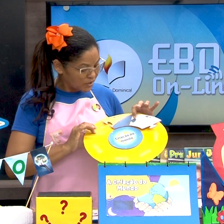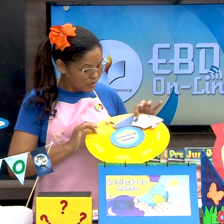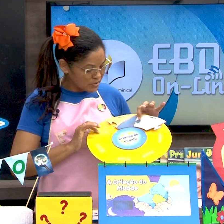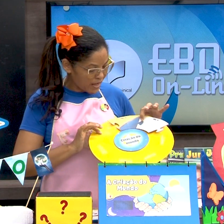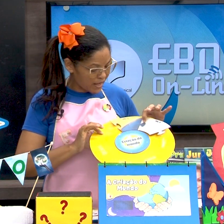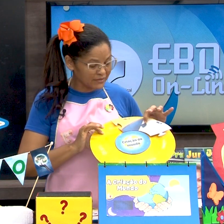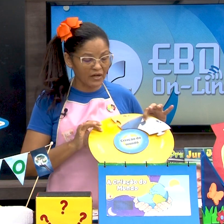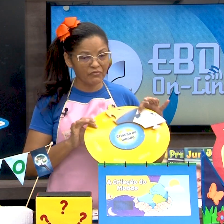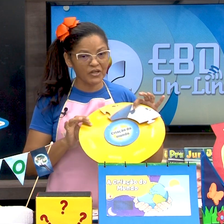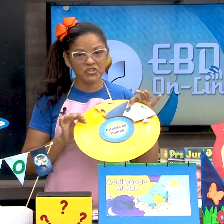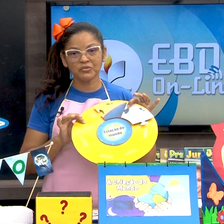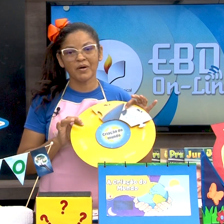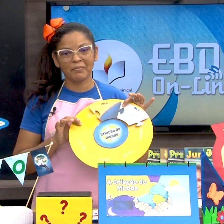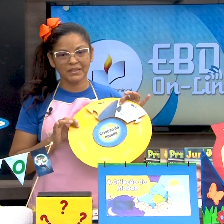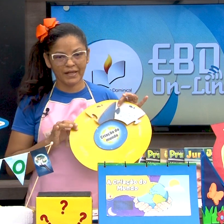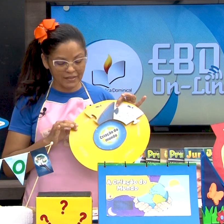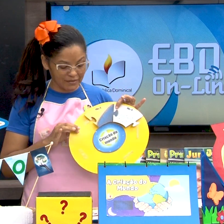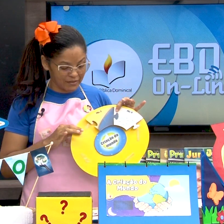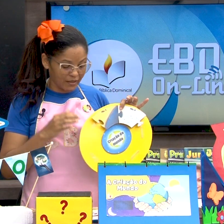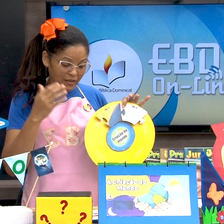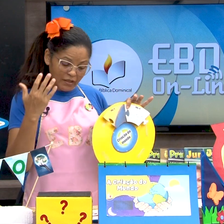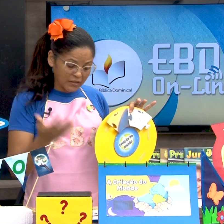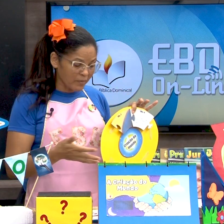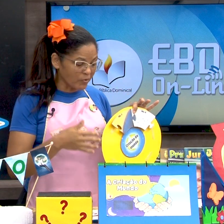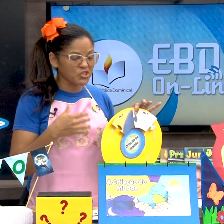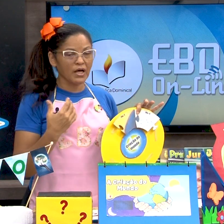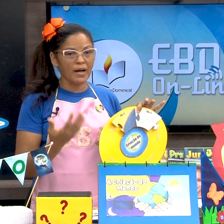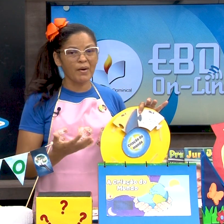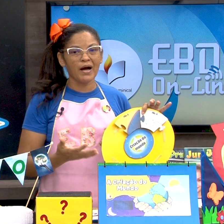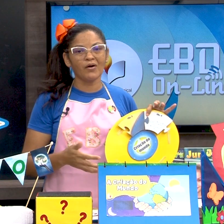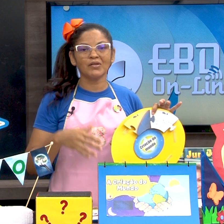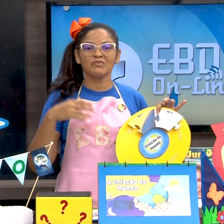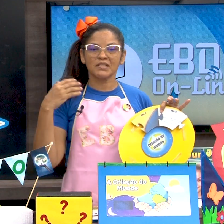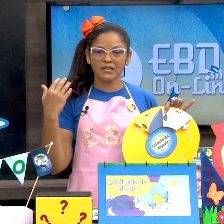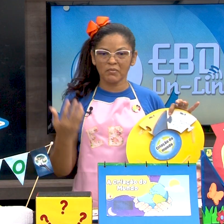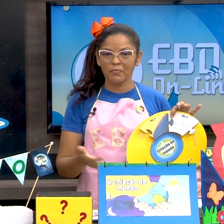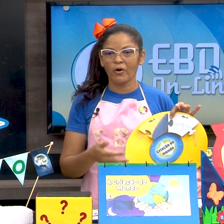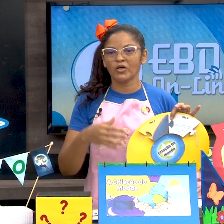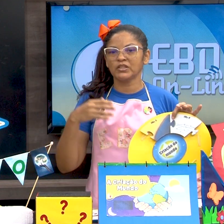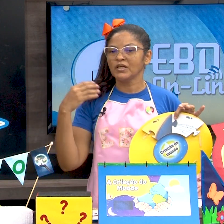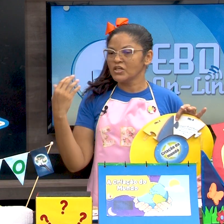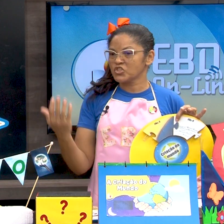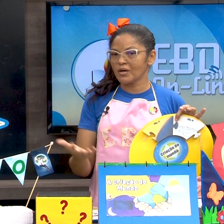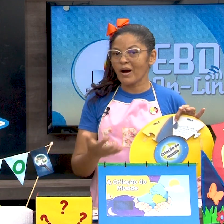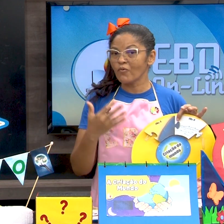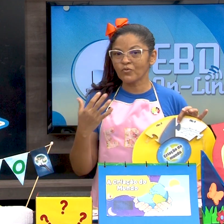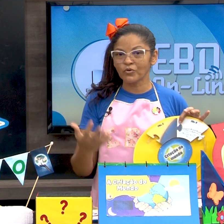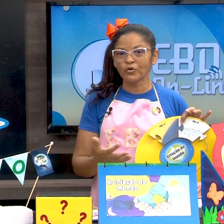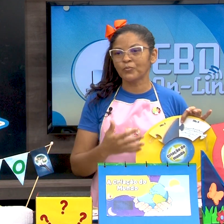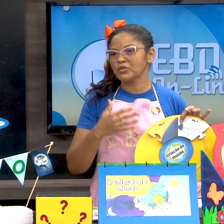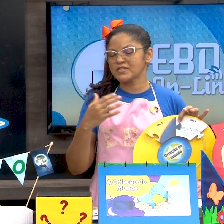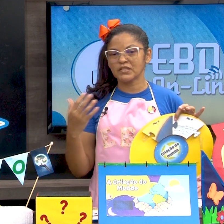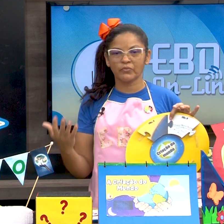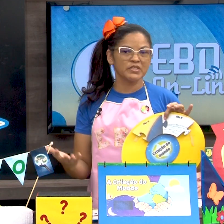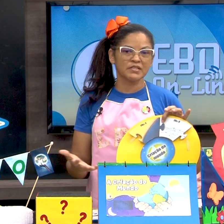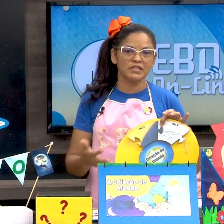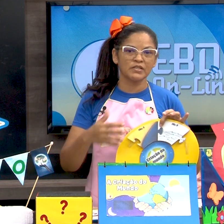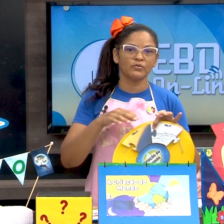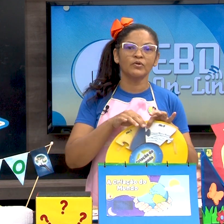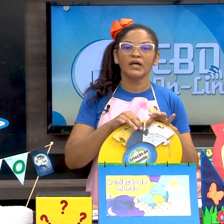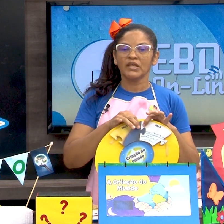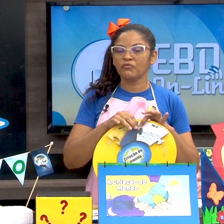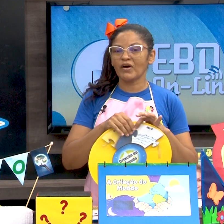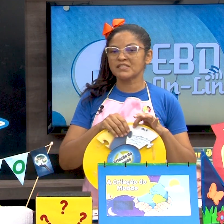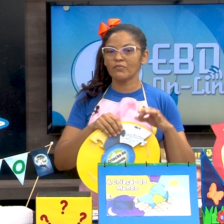aluno através de uma uma brincadeira e depois que acabar a aula você também pode chamar um grupo de cinco em